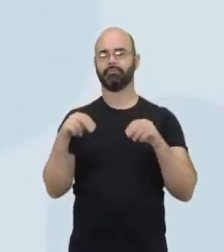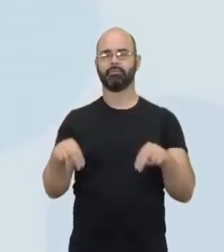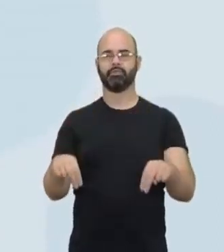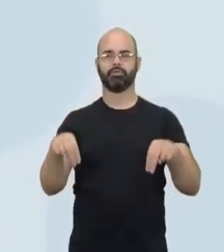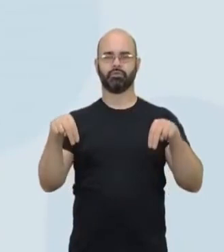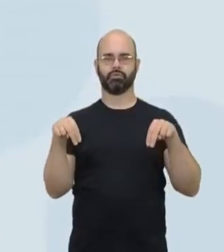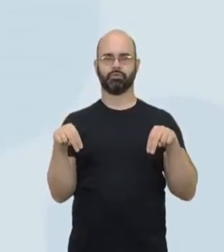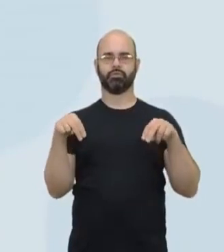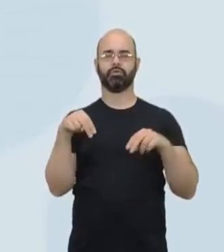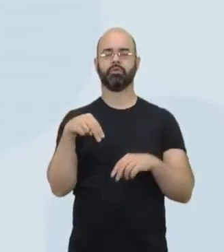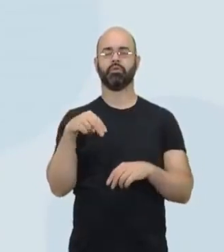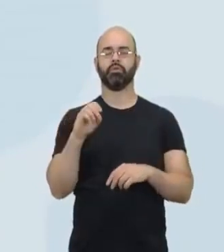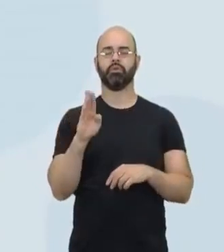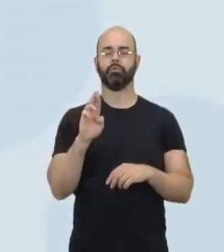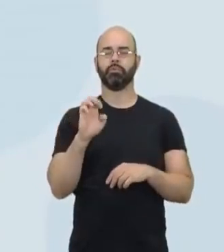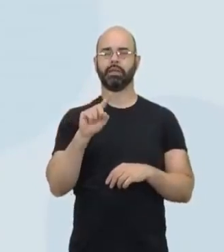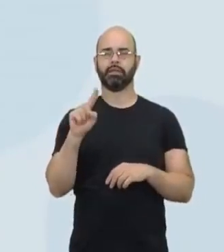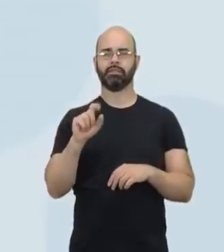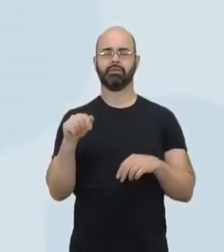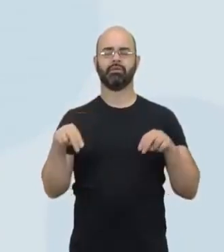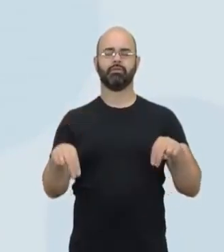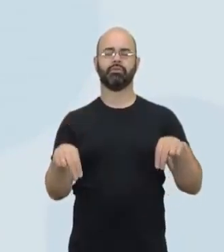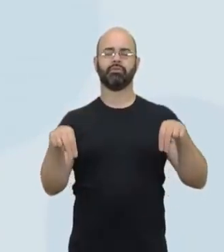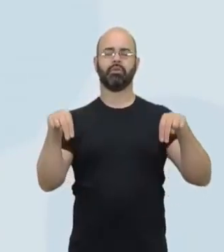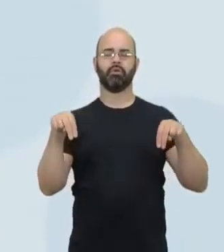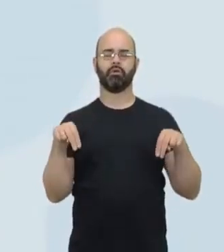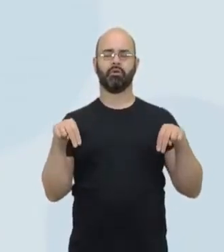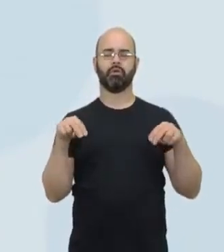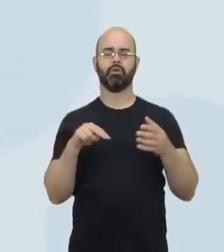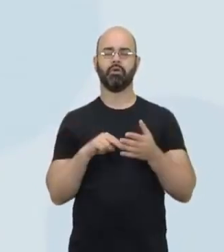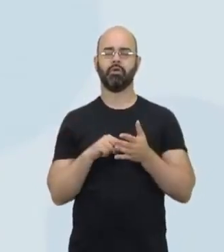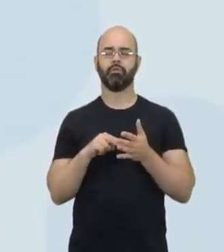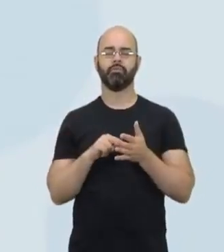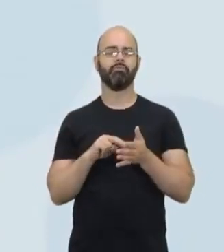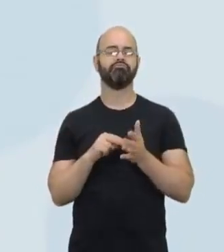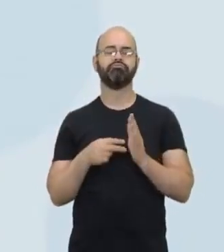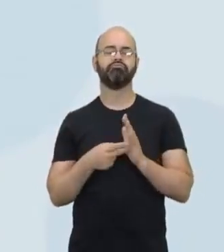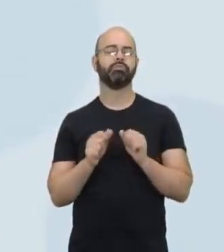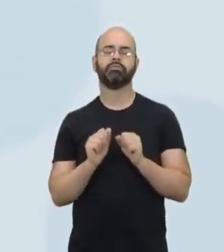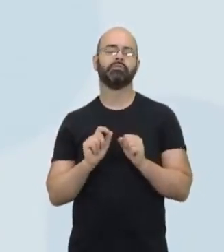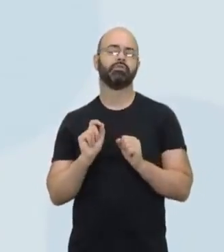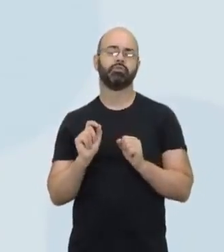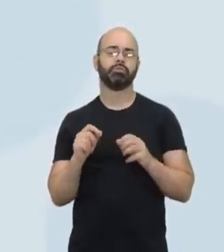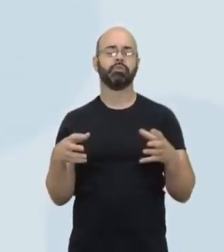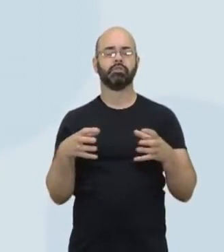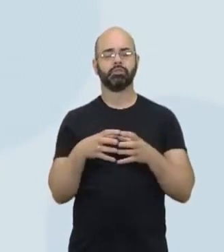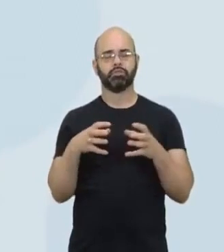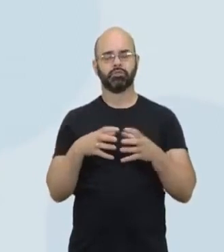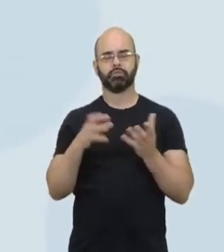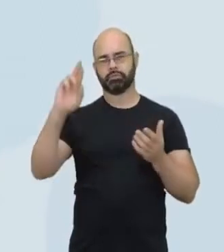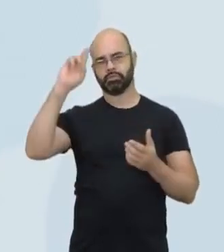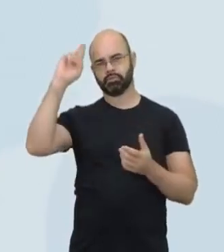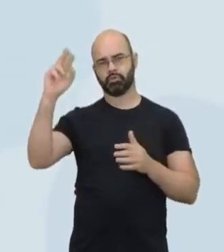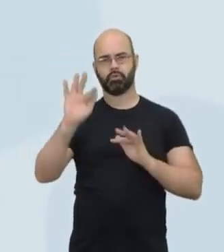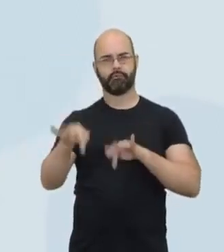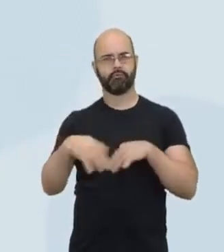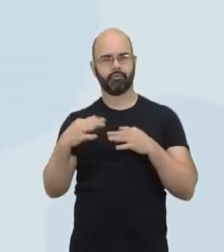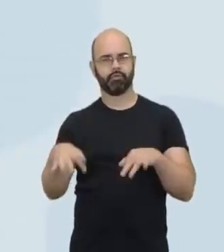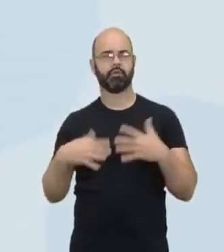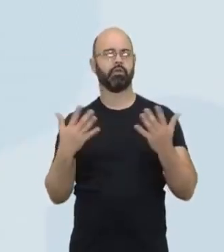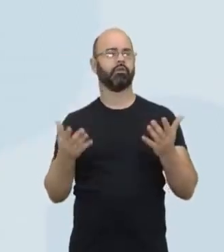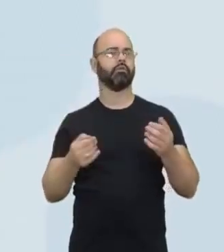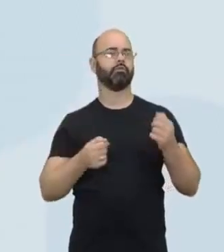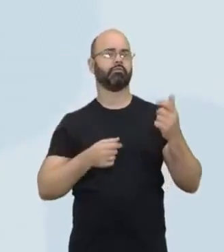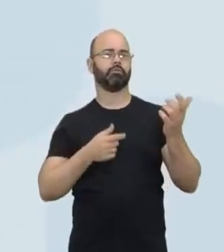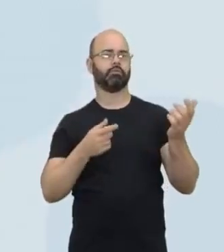mais de nobres. O que os nobres fazem? Geralmente eles participam das guerras, eles são senhores feudais, né? Então eles estão